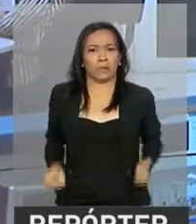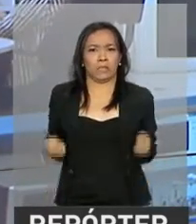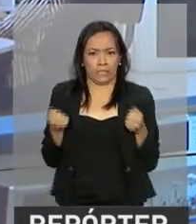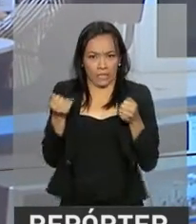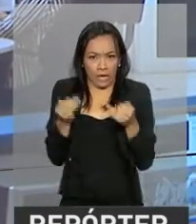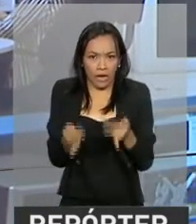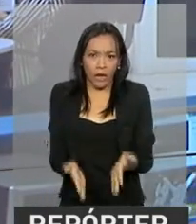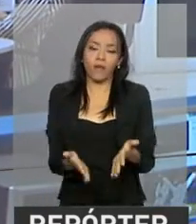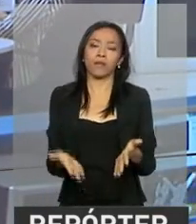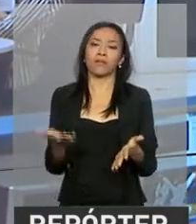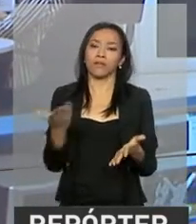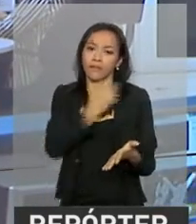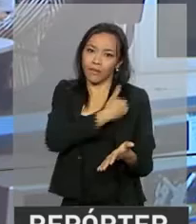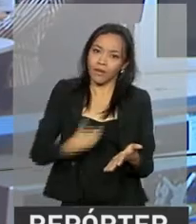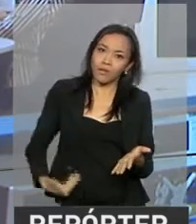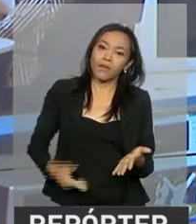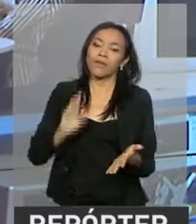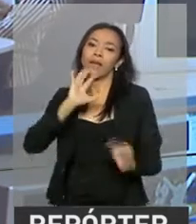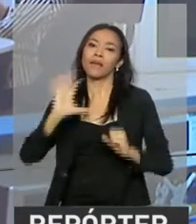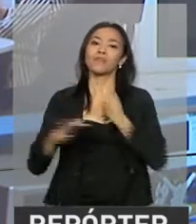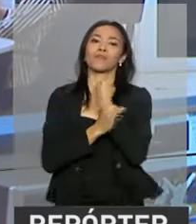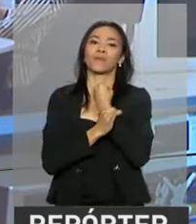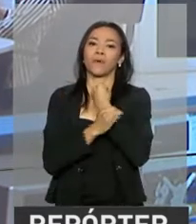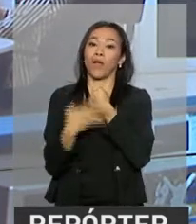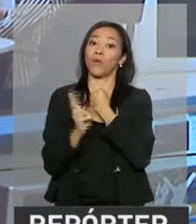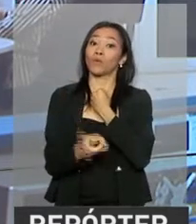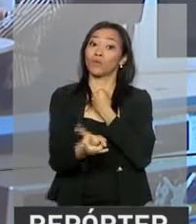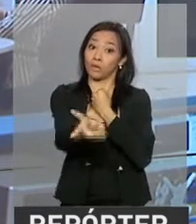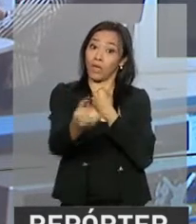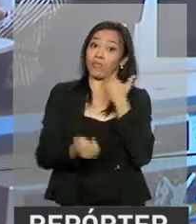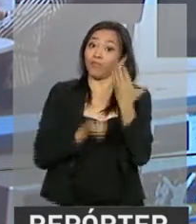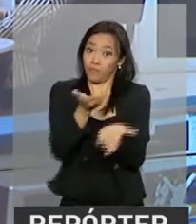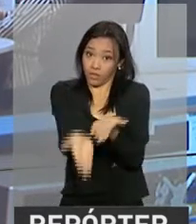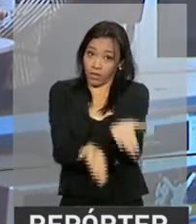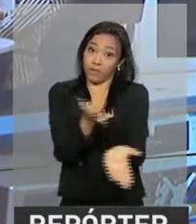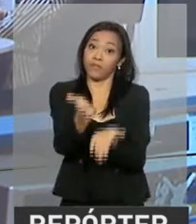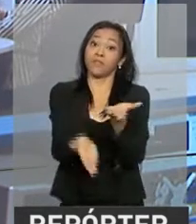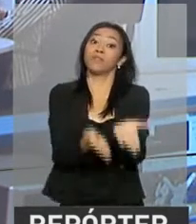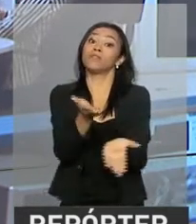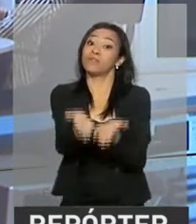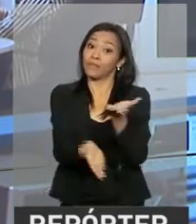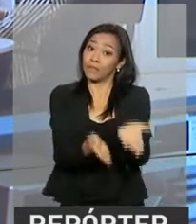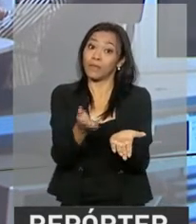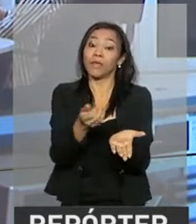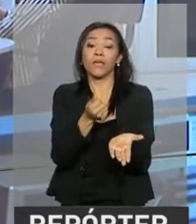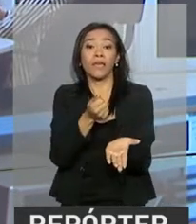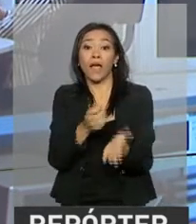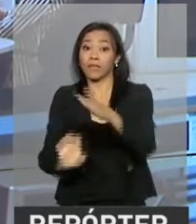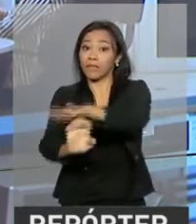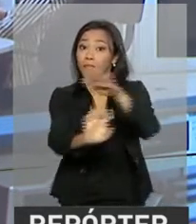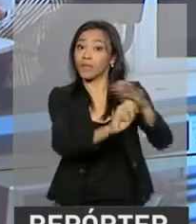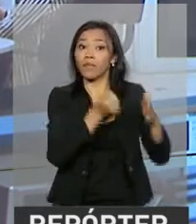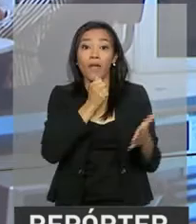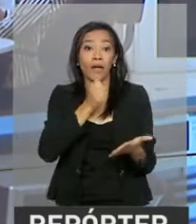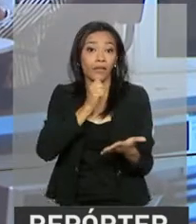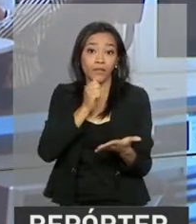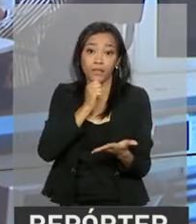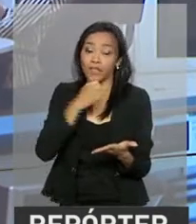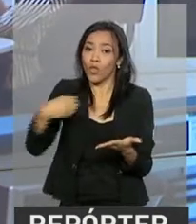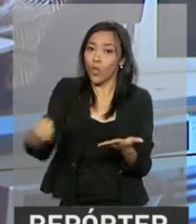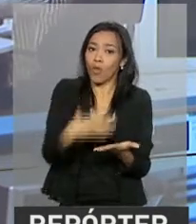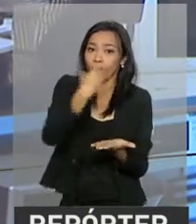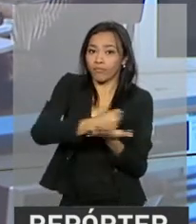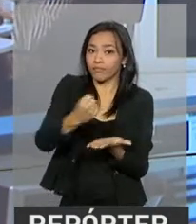para a geração de energia elétrica e garantir a continuidade dos serviços no setor com as concessões que não forem renovadas. A